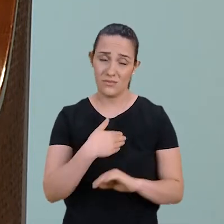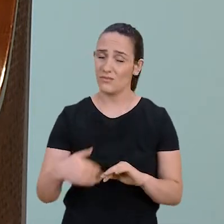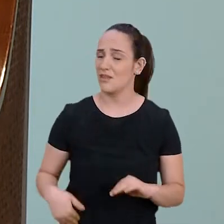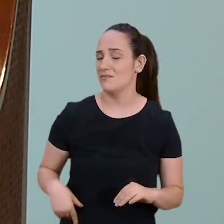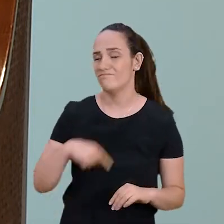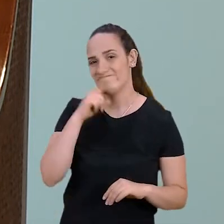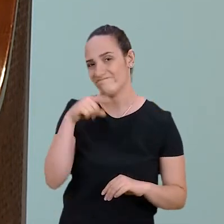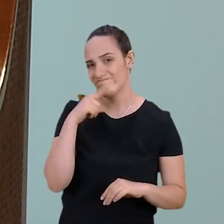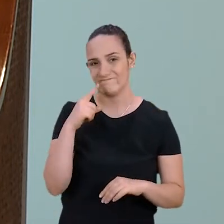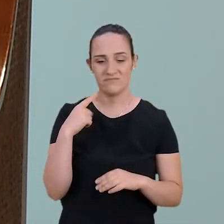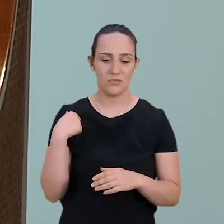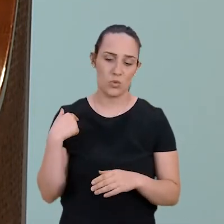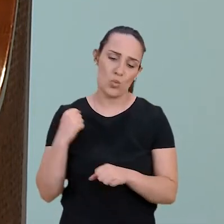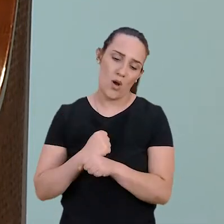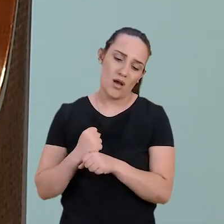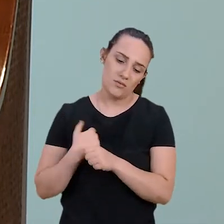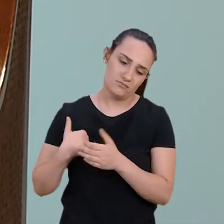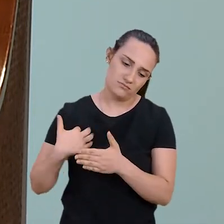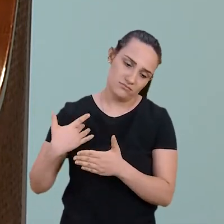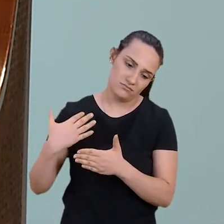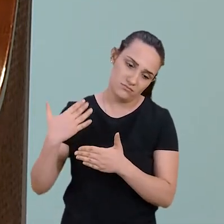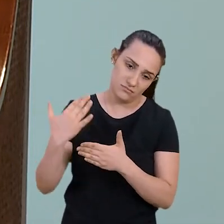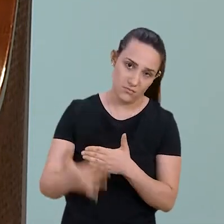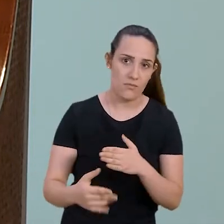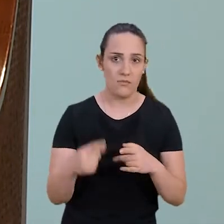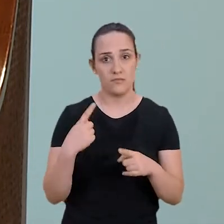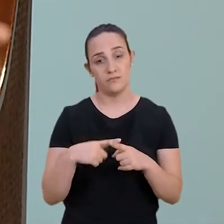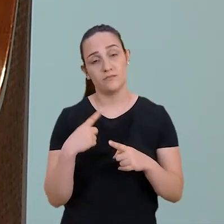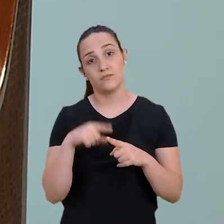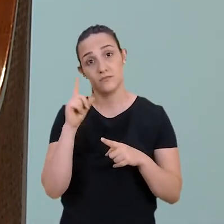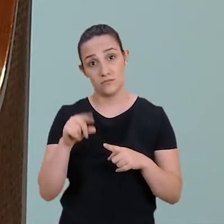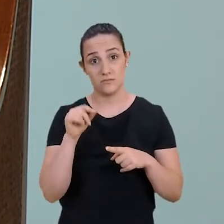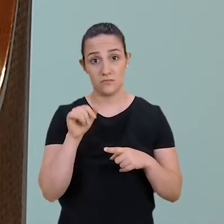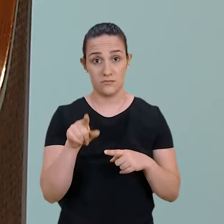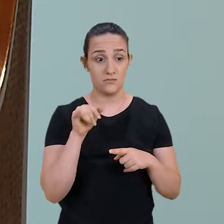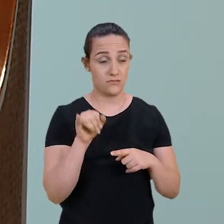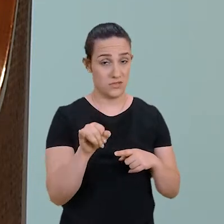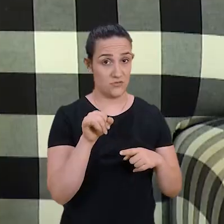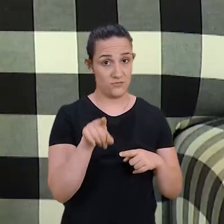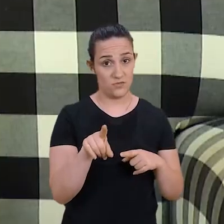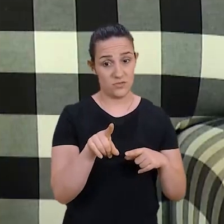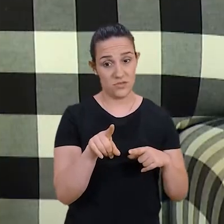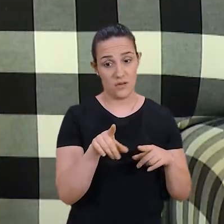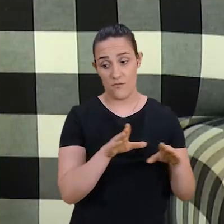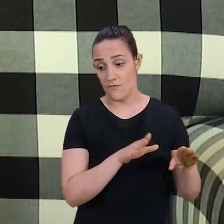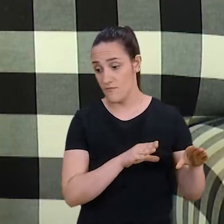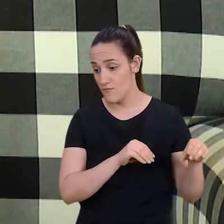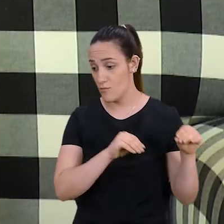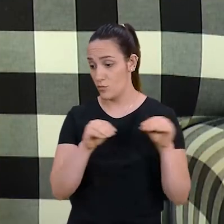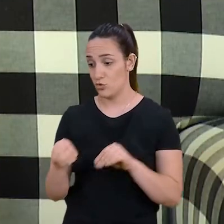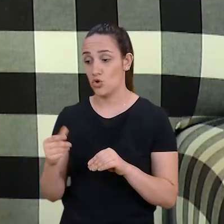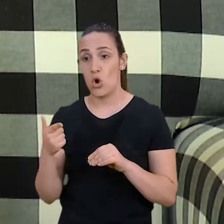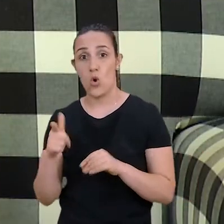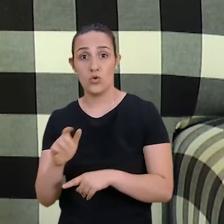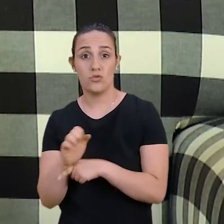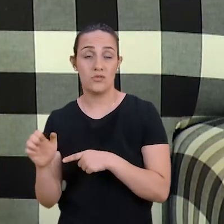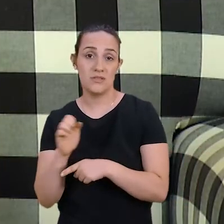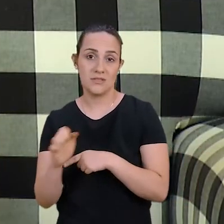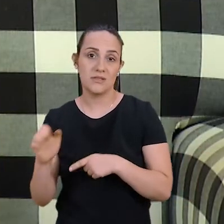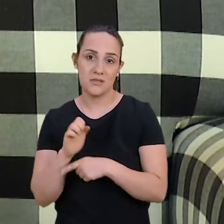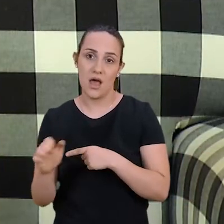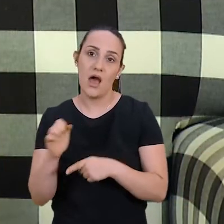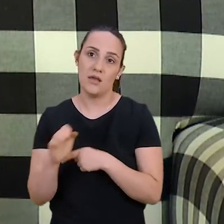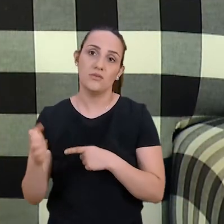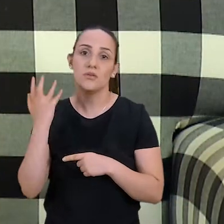anos, porque uma coisa é você fazer tratamento fora do domicílio com uma criança, Sim, né? isso. E outra coisa é você com um filho